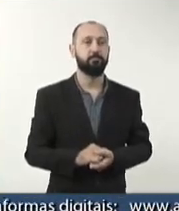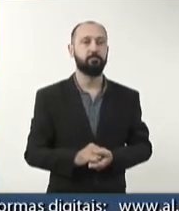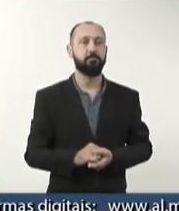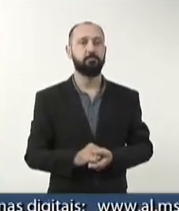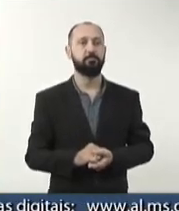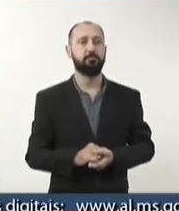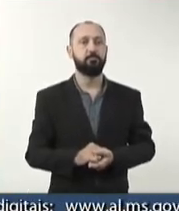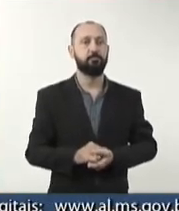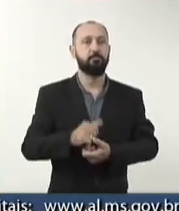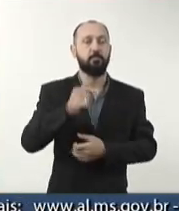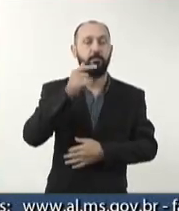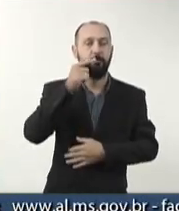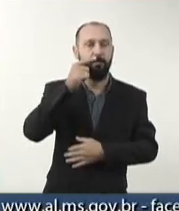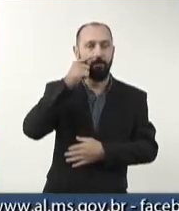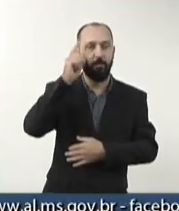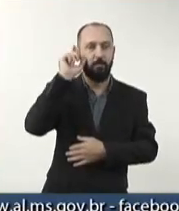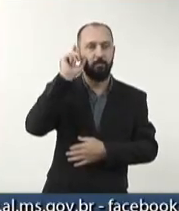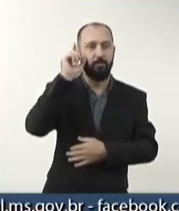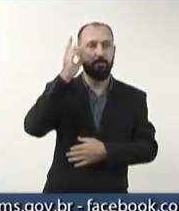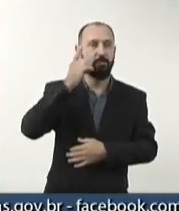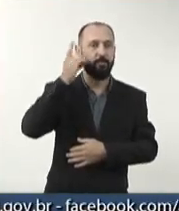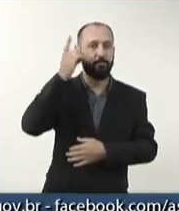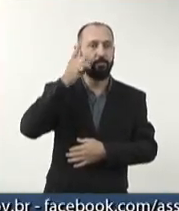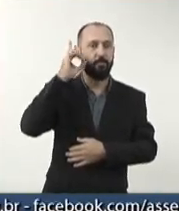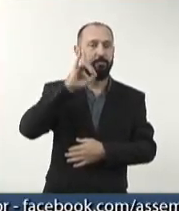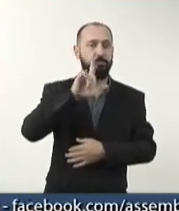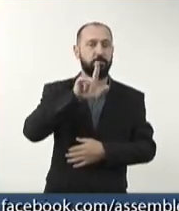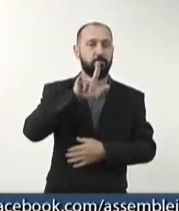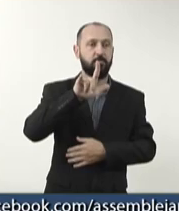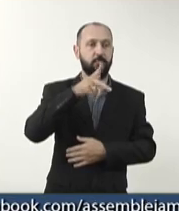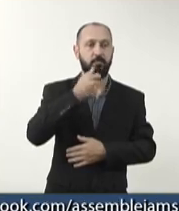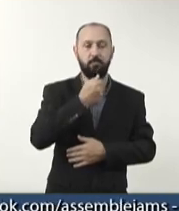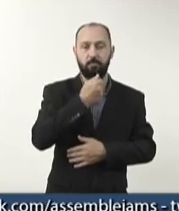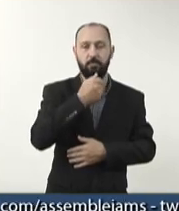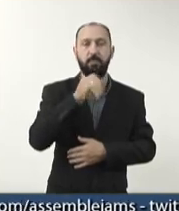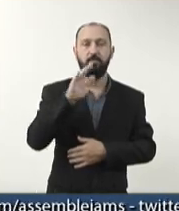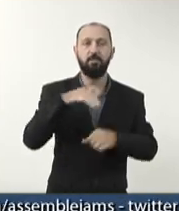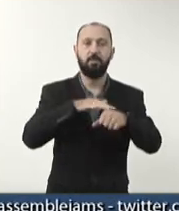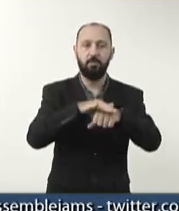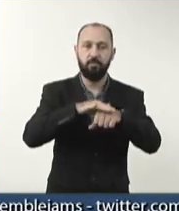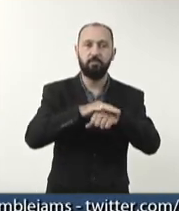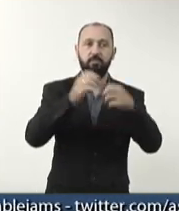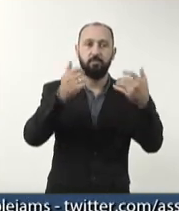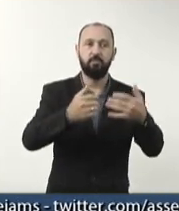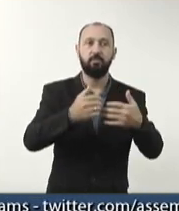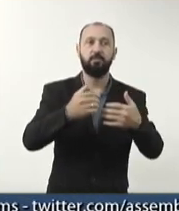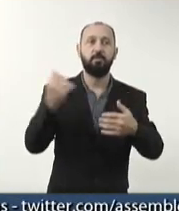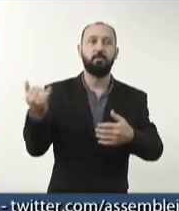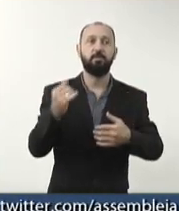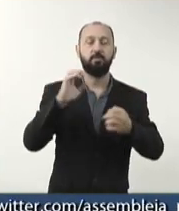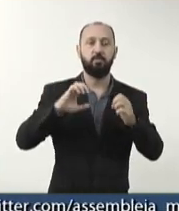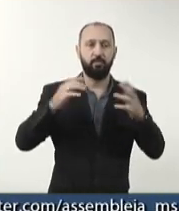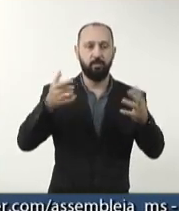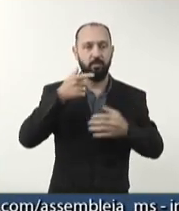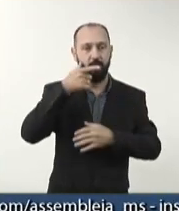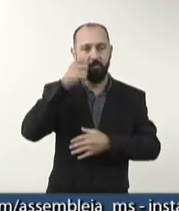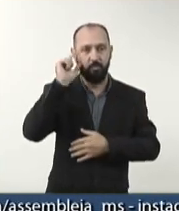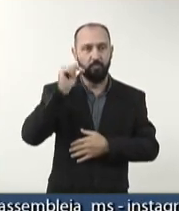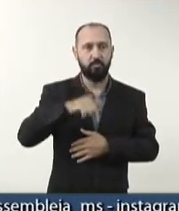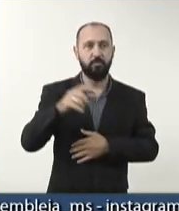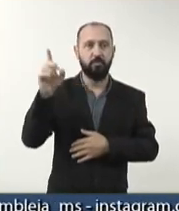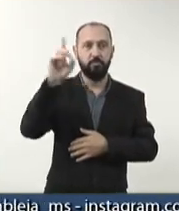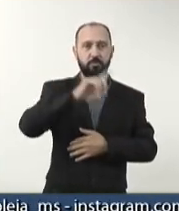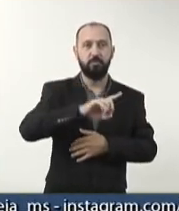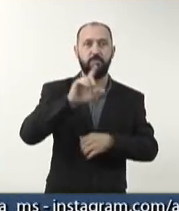Senhor presidente, ontem a nossa deputada Lia Nogueira já discorreu e já falou da importância do evento que nós tivemos ontem aqui, que foi o